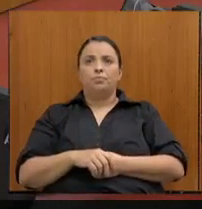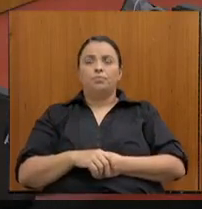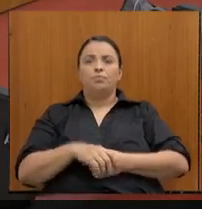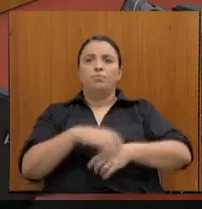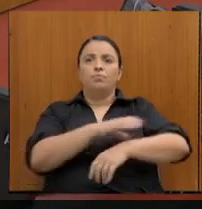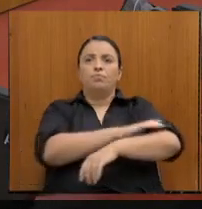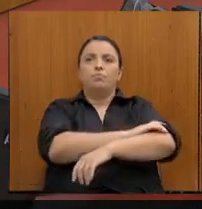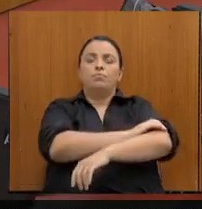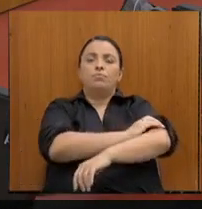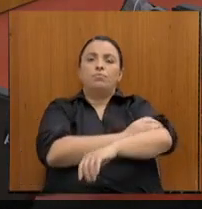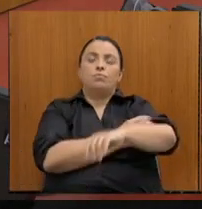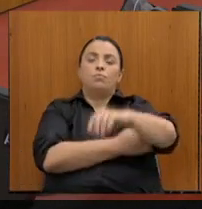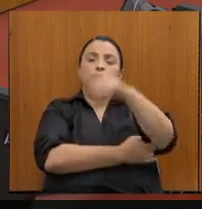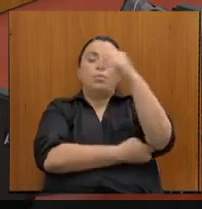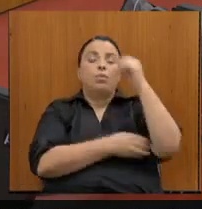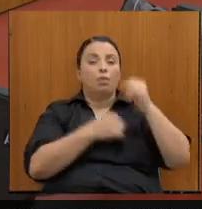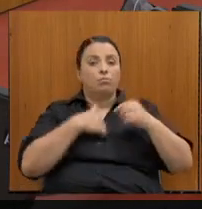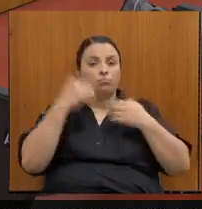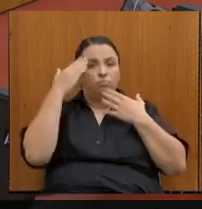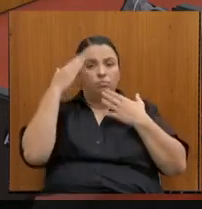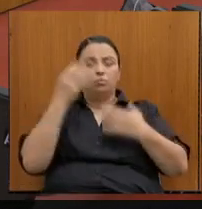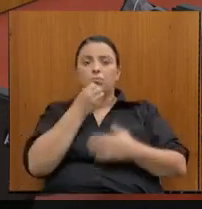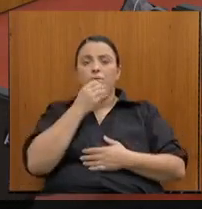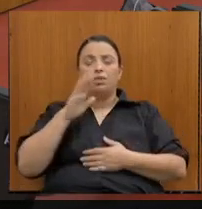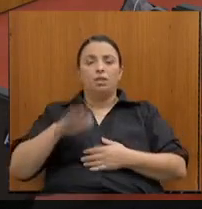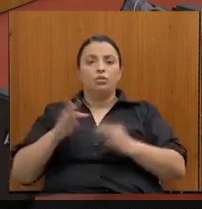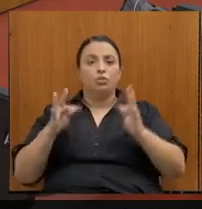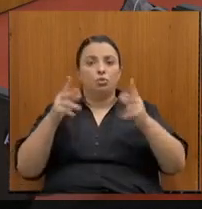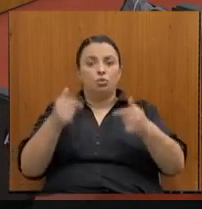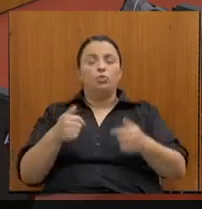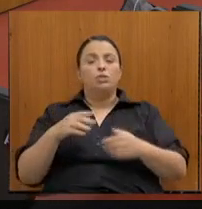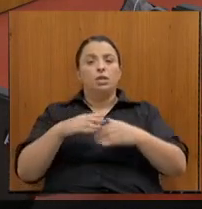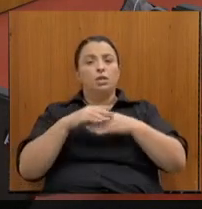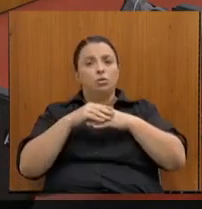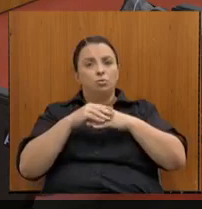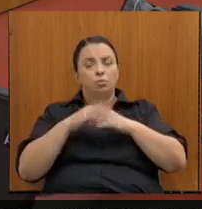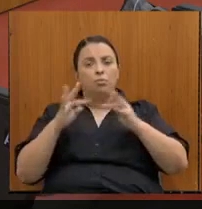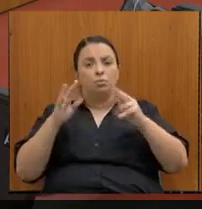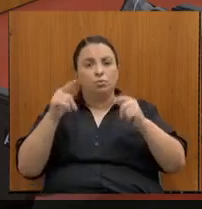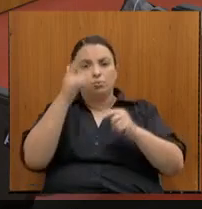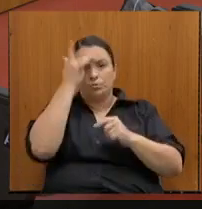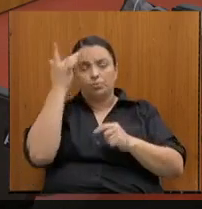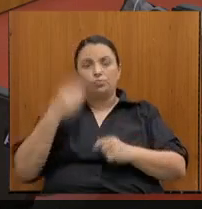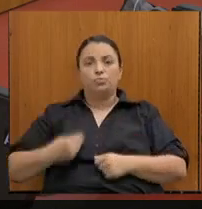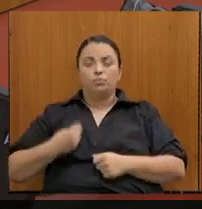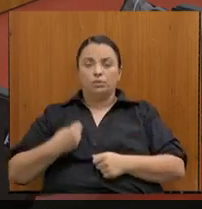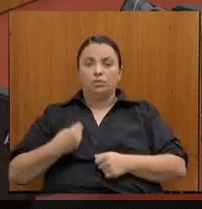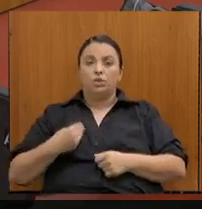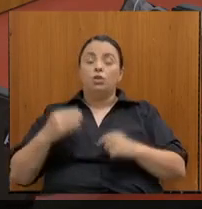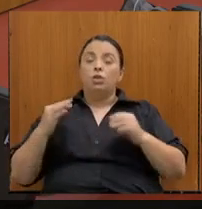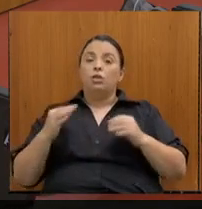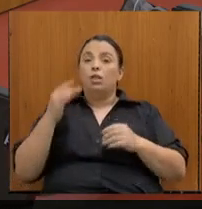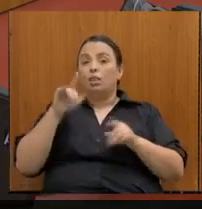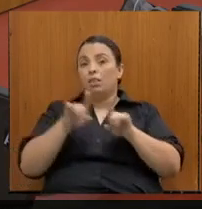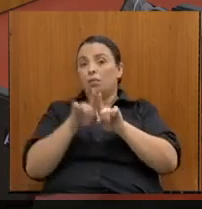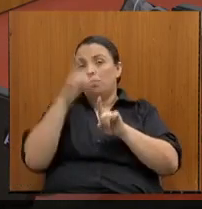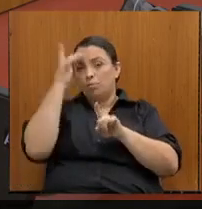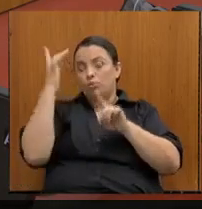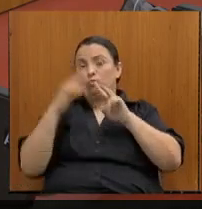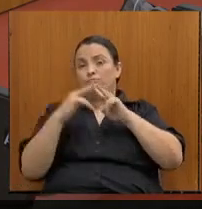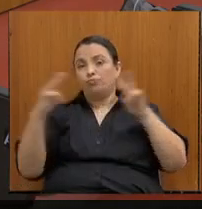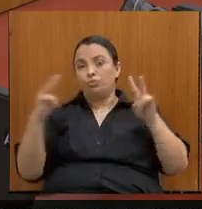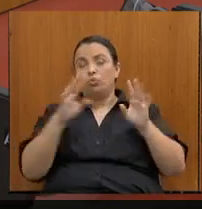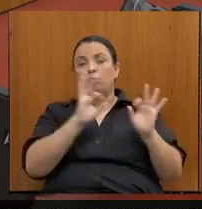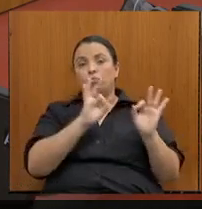única agradeço Boa tarde a todos né gostaria de saudar todos os presentes também todas as pessoas que estão nos acompanhando de